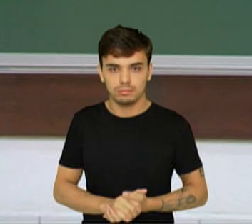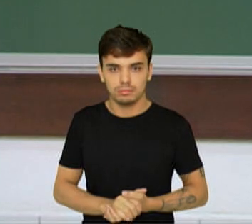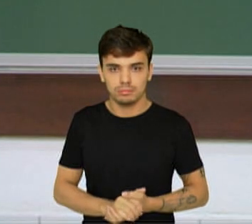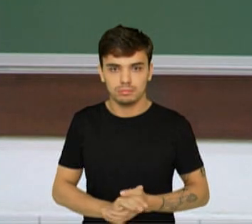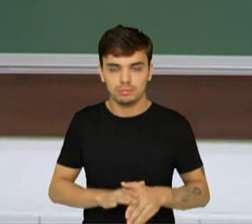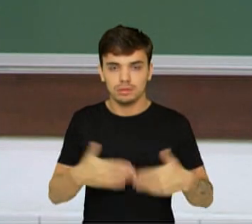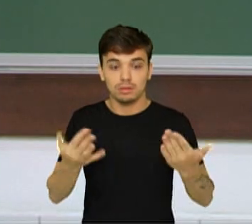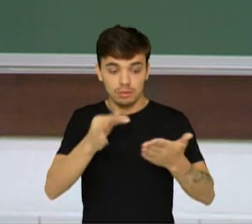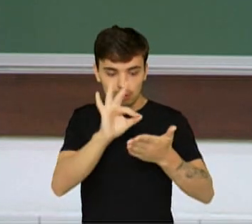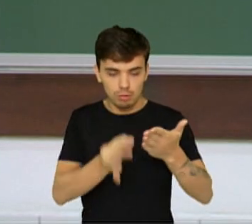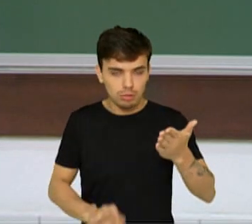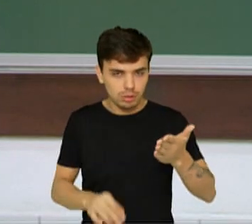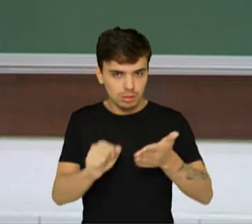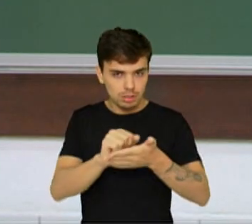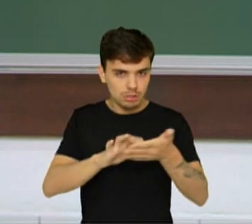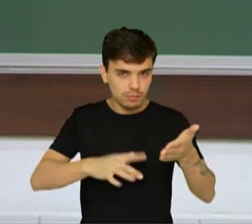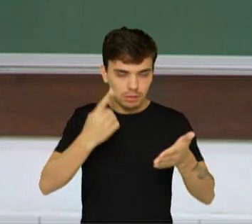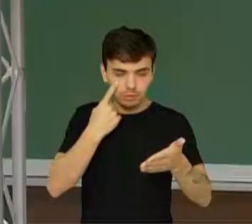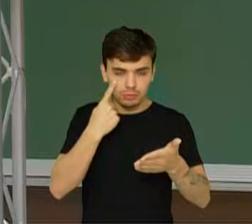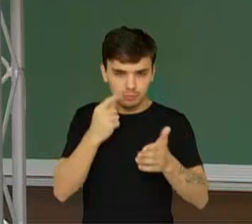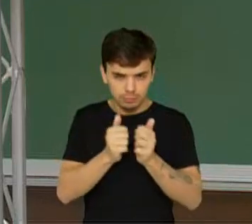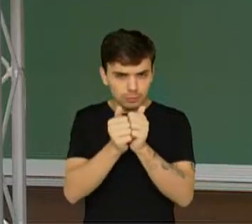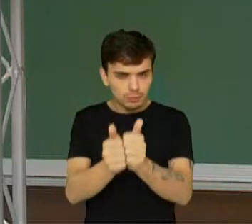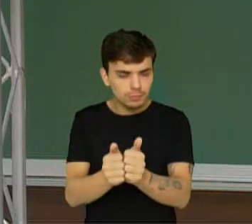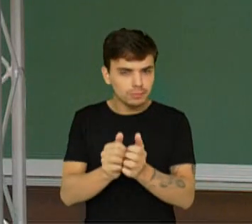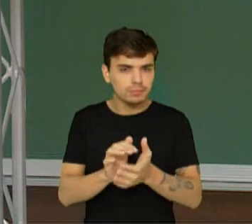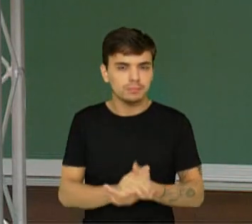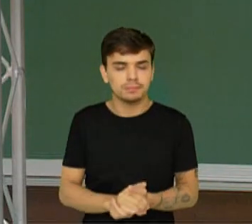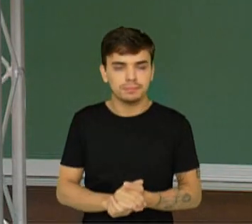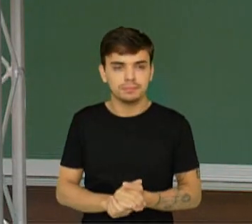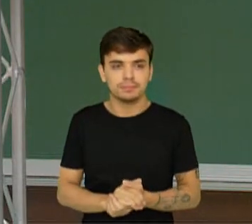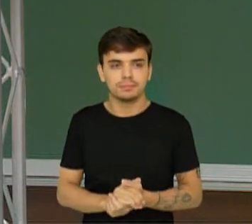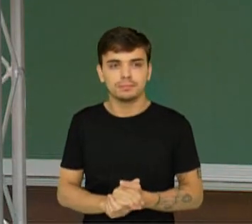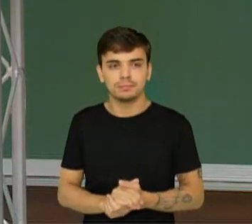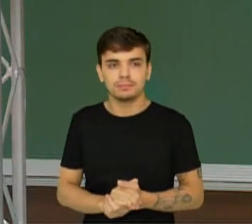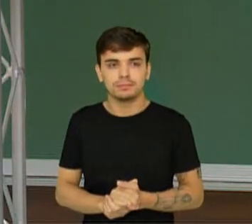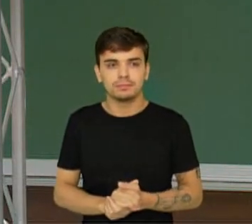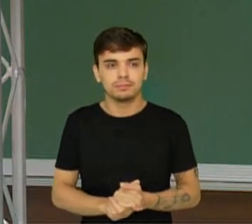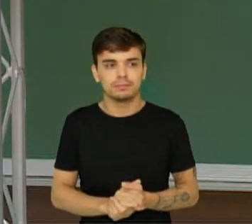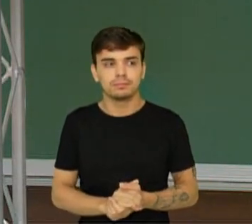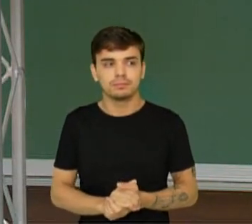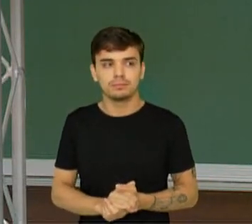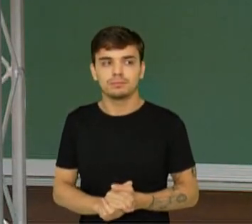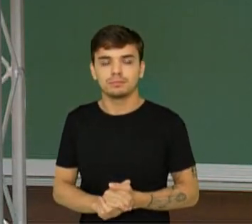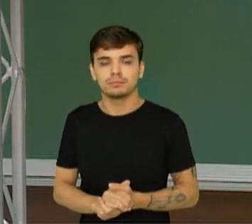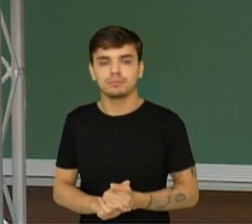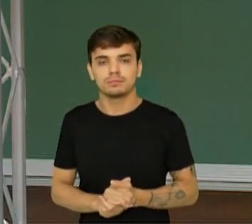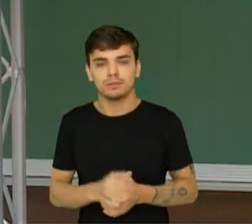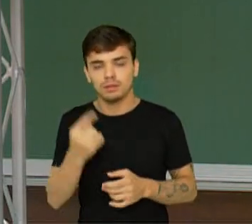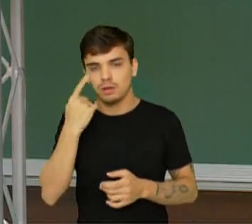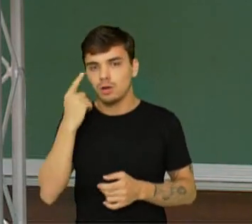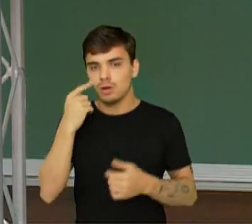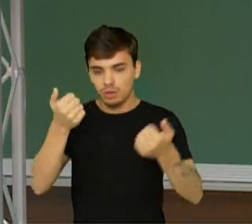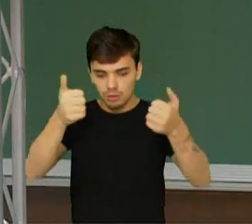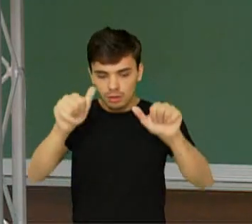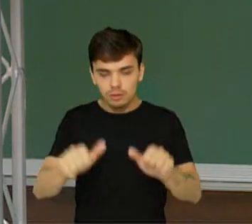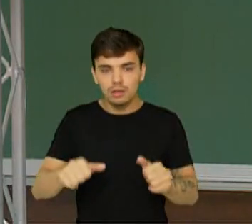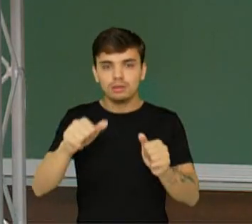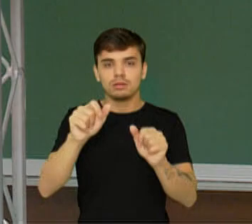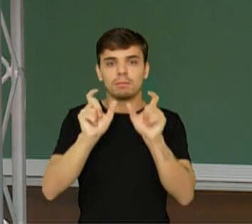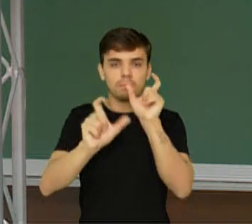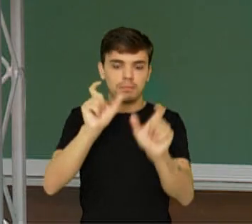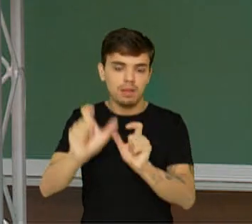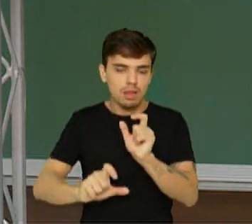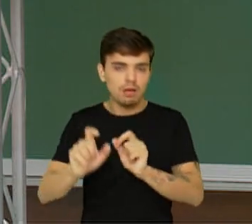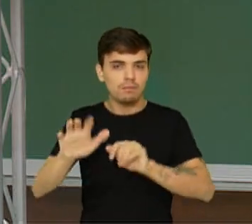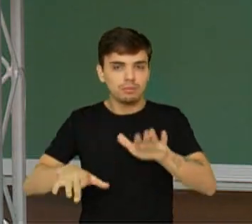A corrigir, então, ticos, vamos corrigir aí a nossa atividade? Nós analisamos aí as palavras, a